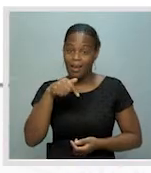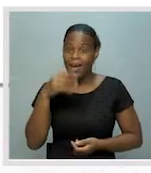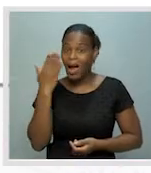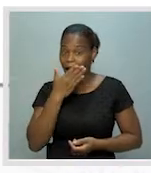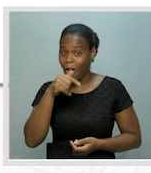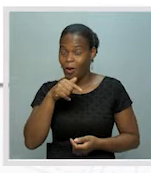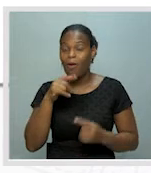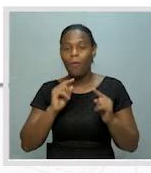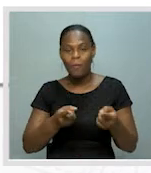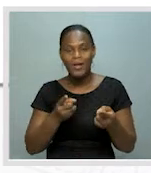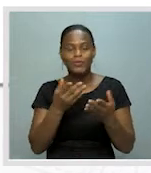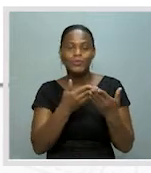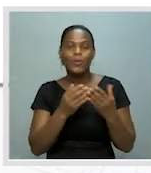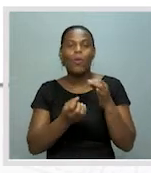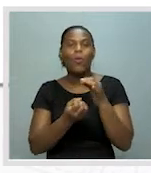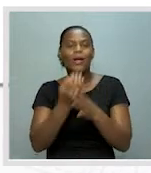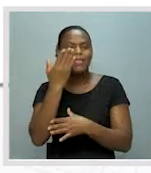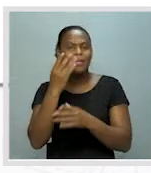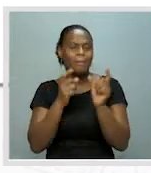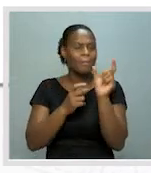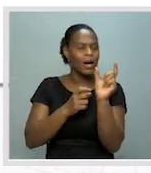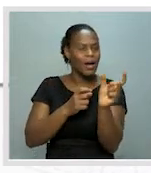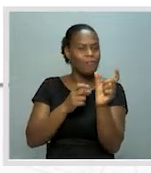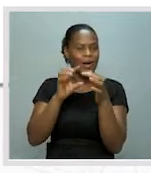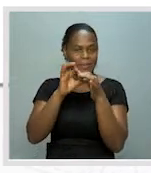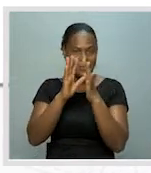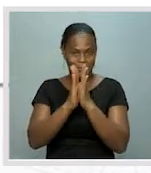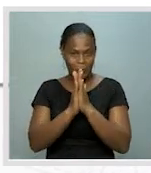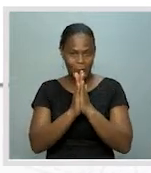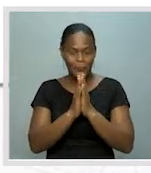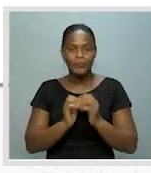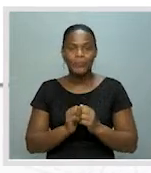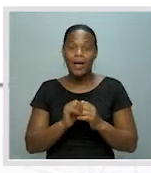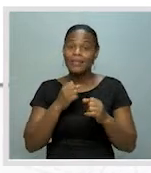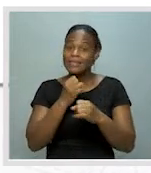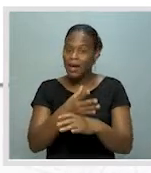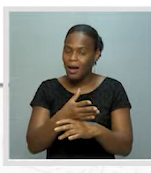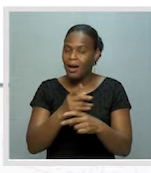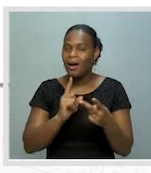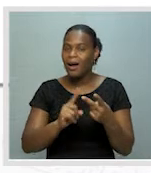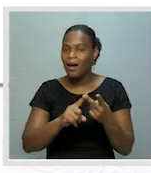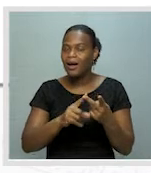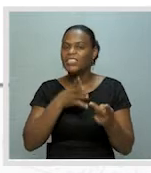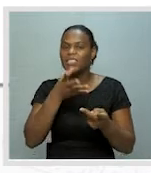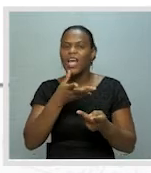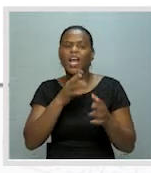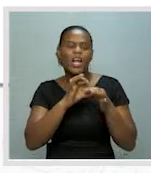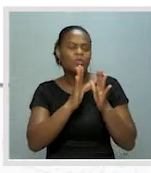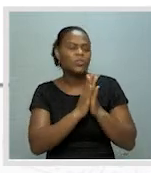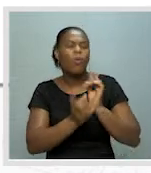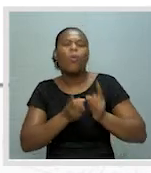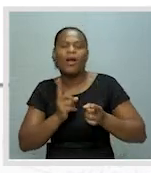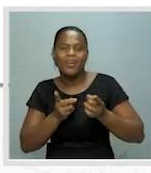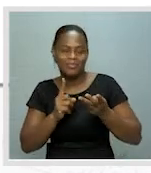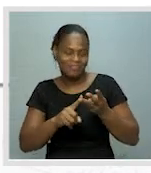aula, vamos começar pela origem etimológica da palavra religião. Seguidamente, vamos definir